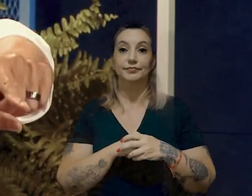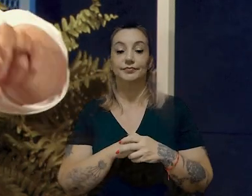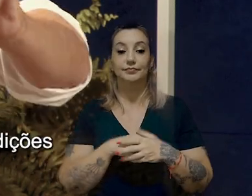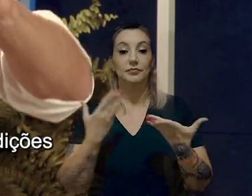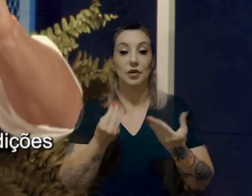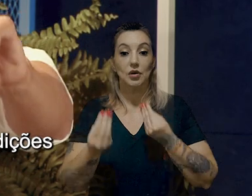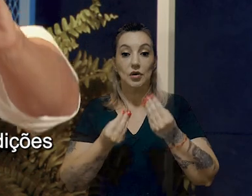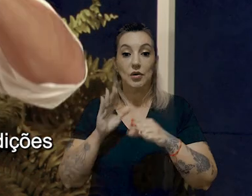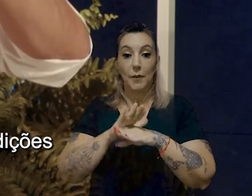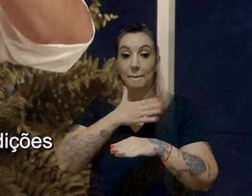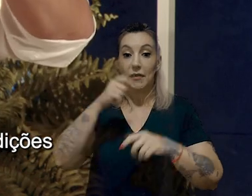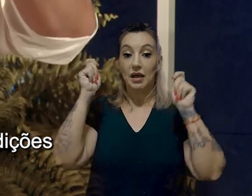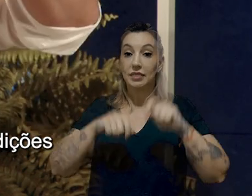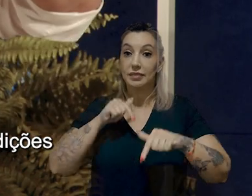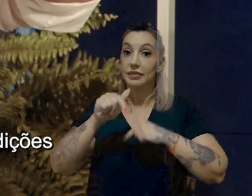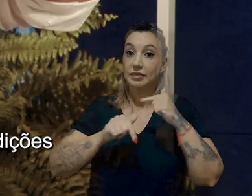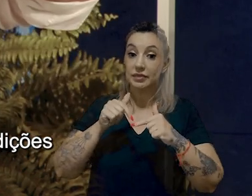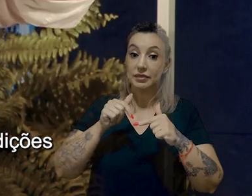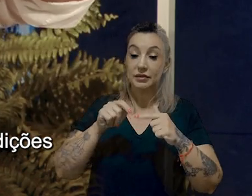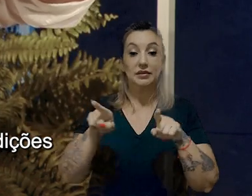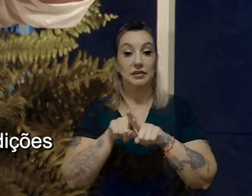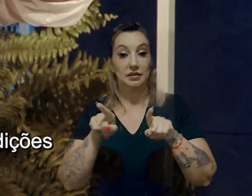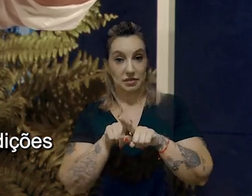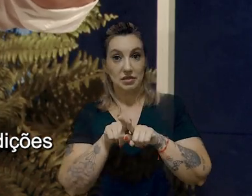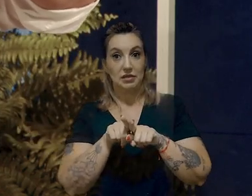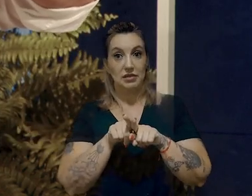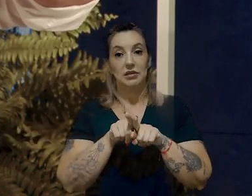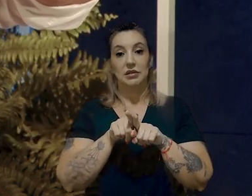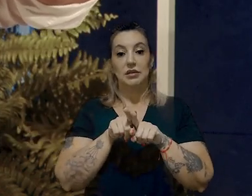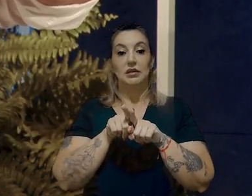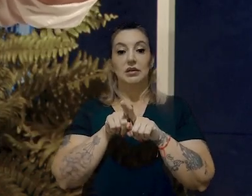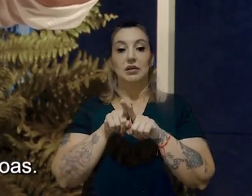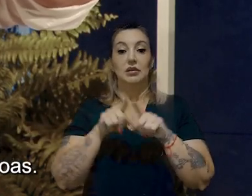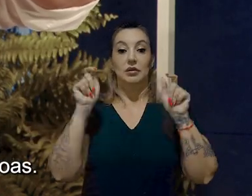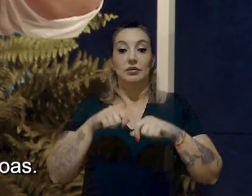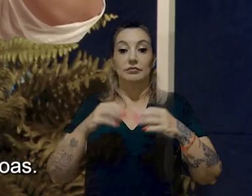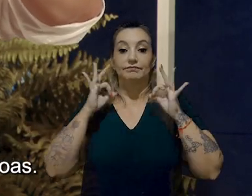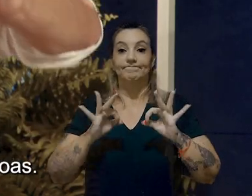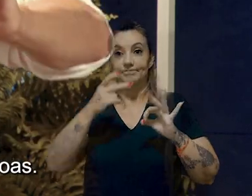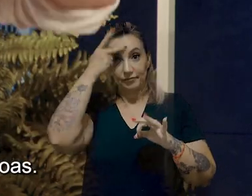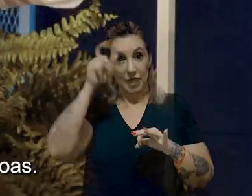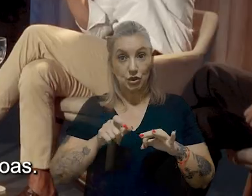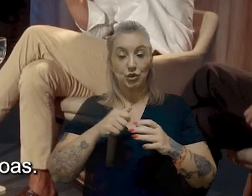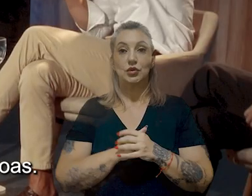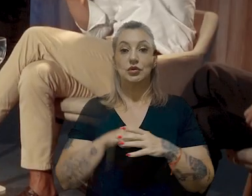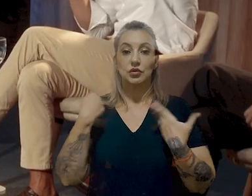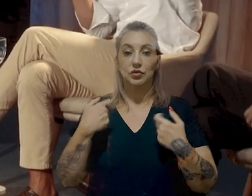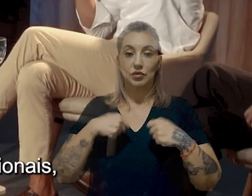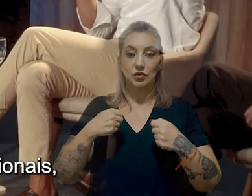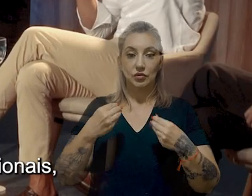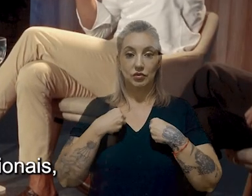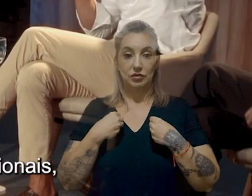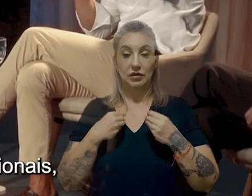campo como a gente pode dar melhores condições de trabalho ou e de e de e condições mais dignas paraas pessoas Então